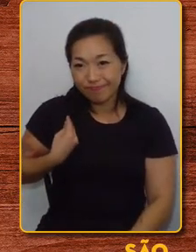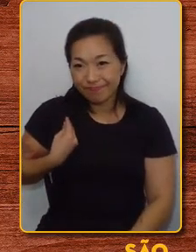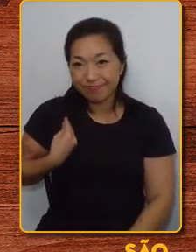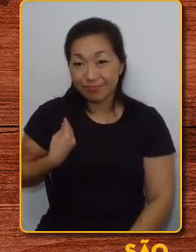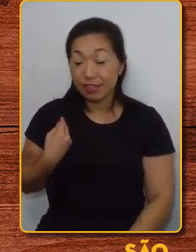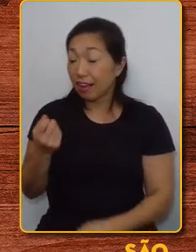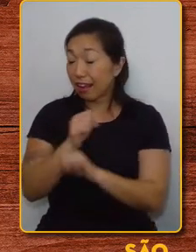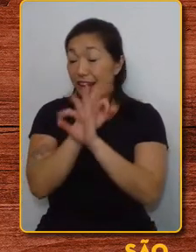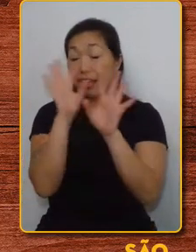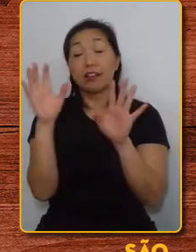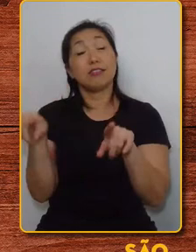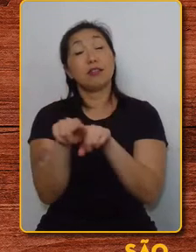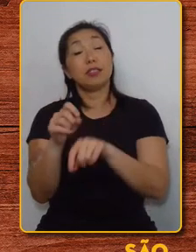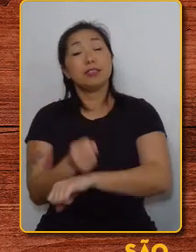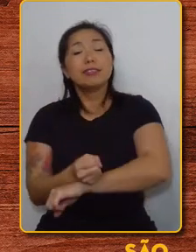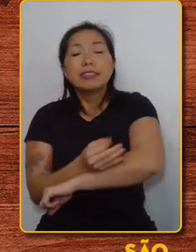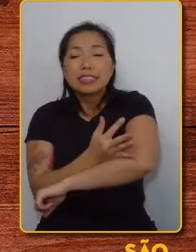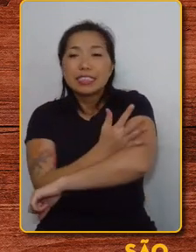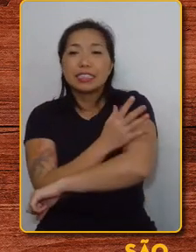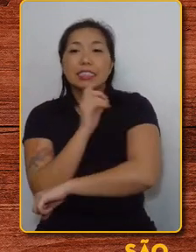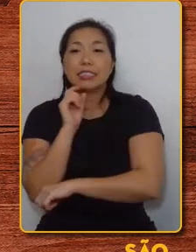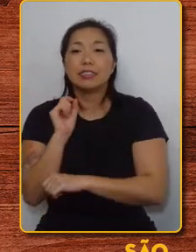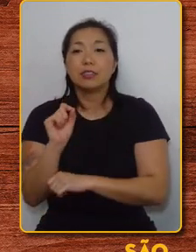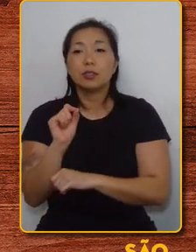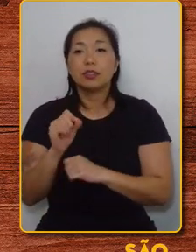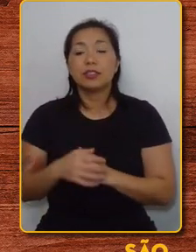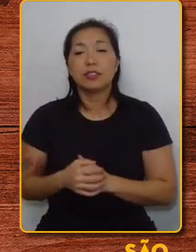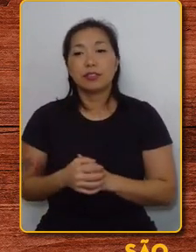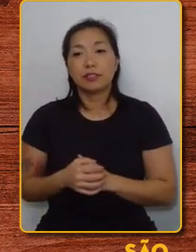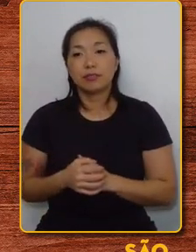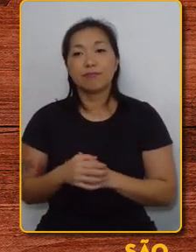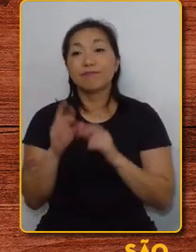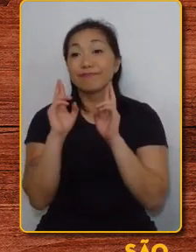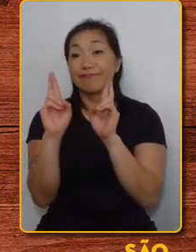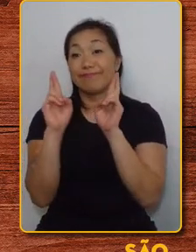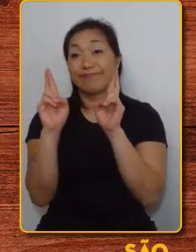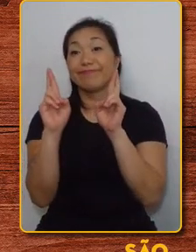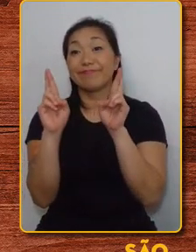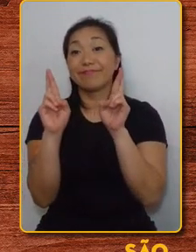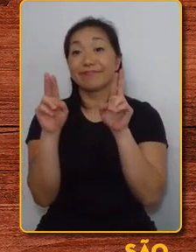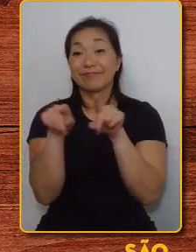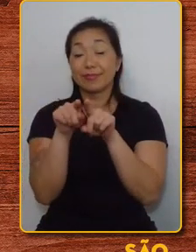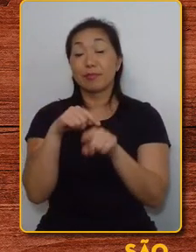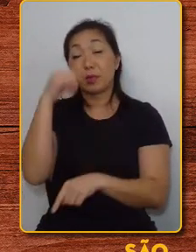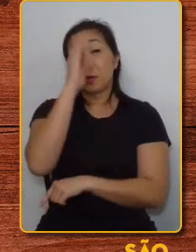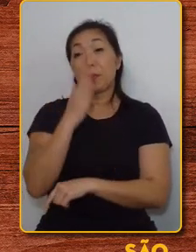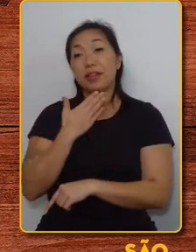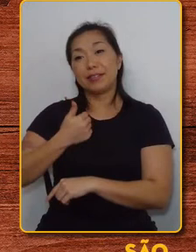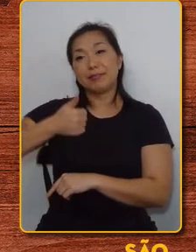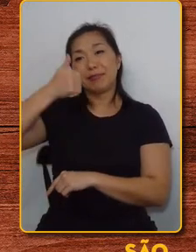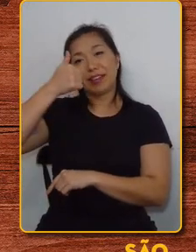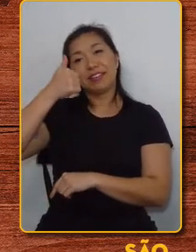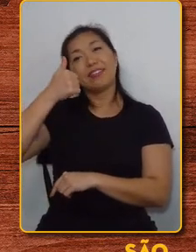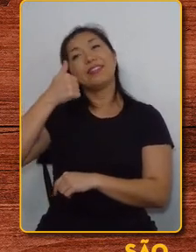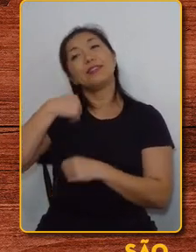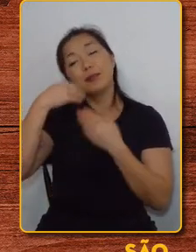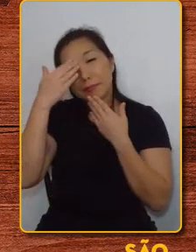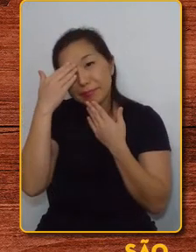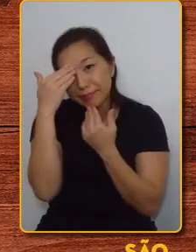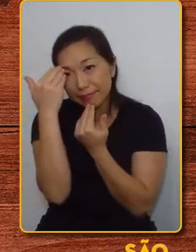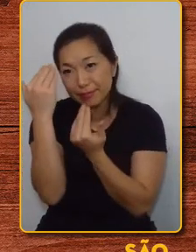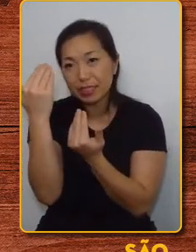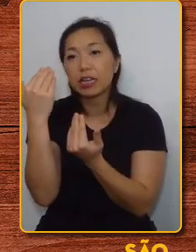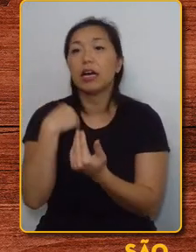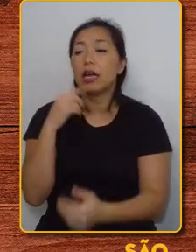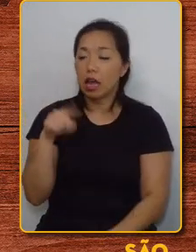assim emocionante e esperançosa, né, num Brasil melhor. Então a gente se despede de você, a gente continua mais um pouquinho para